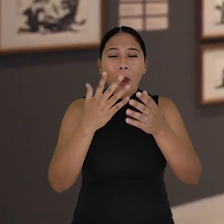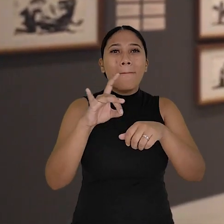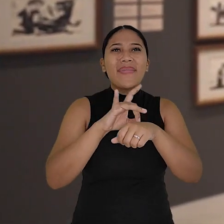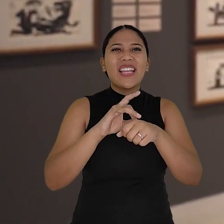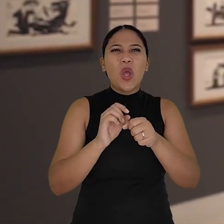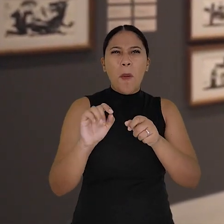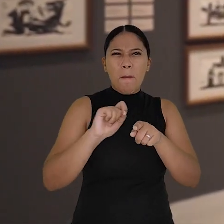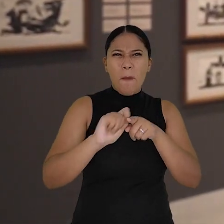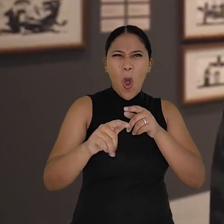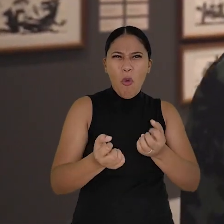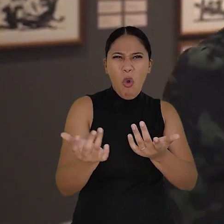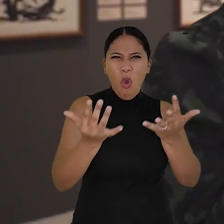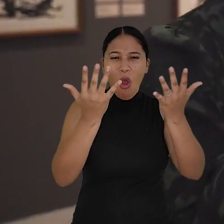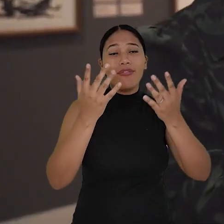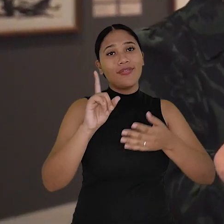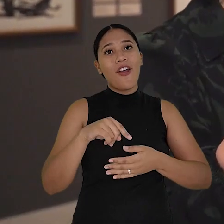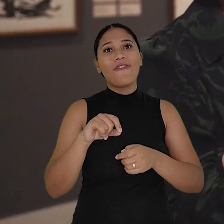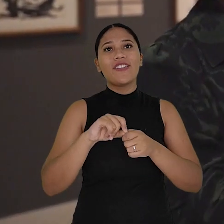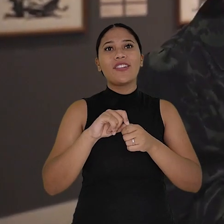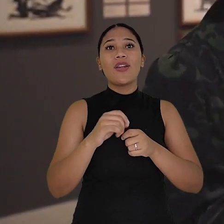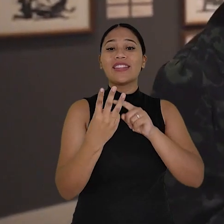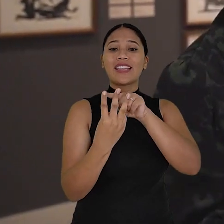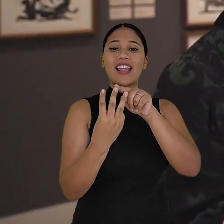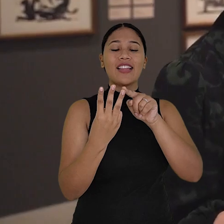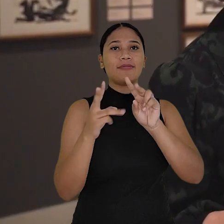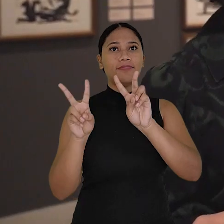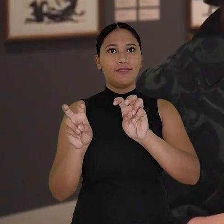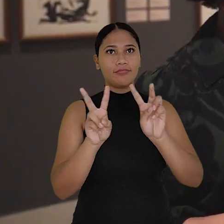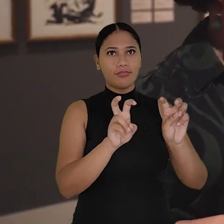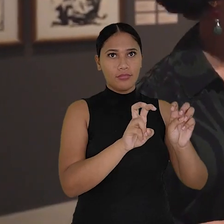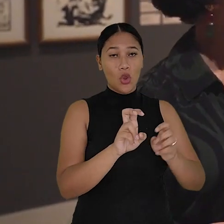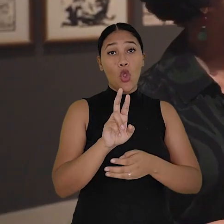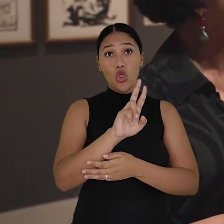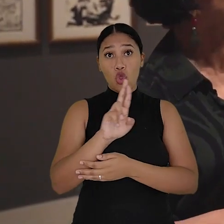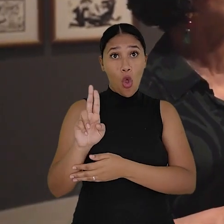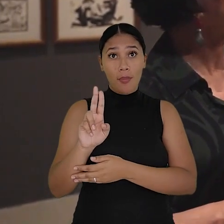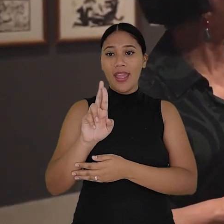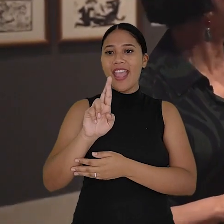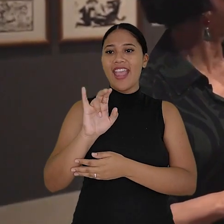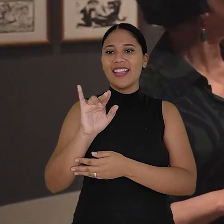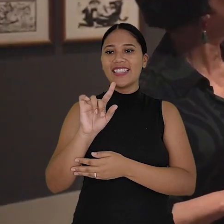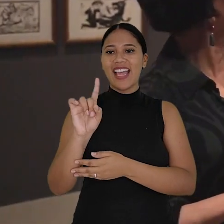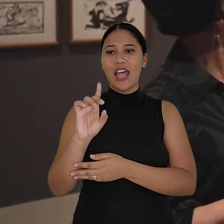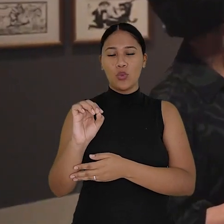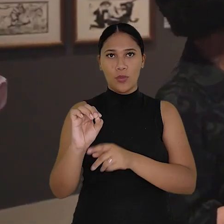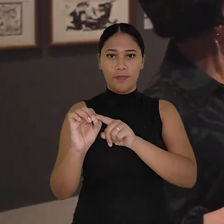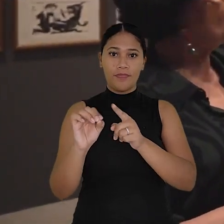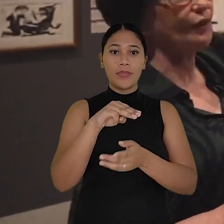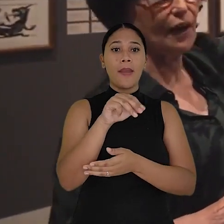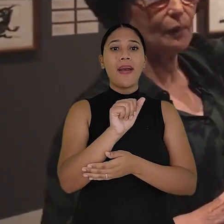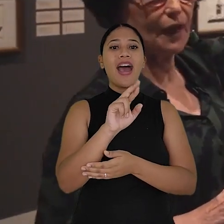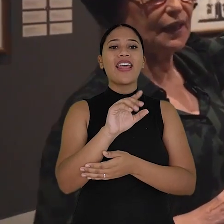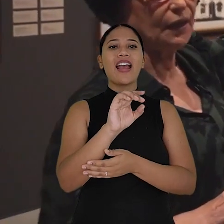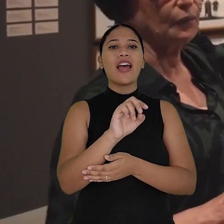nós fizemos aqui na sala? Nós fizemos a eleição de 3 temas: o reisado, o maracatu e